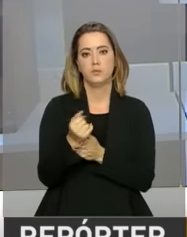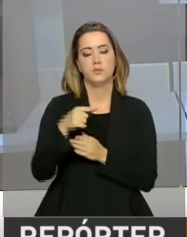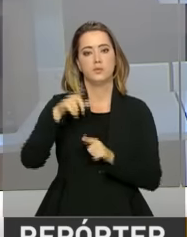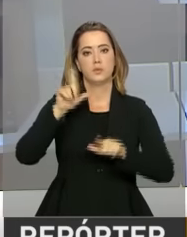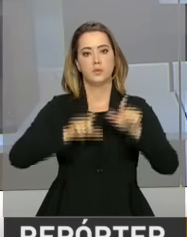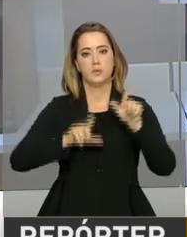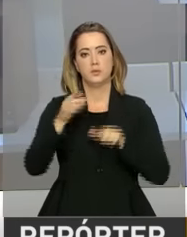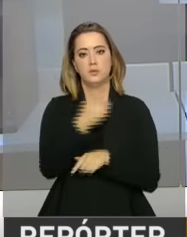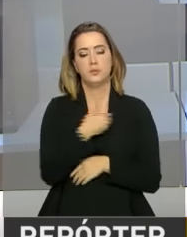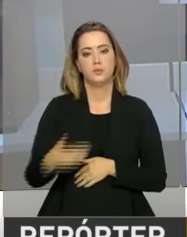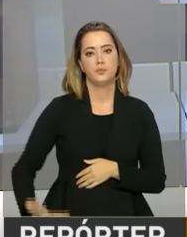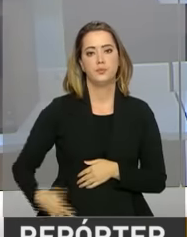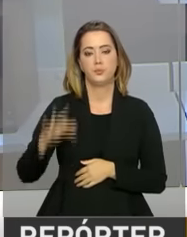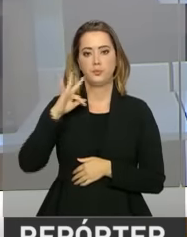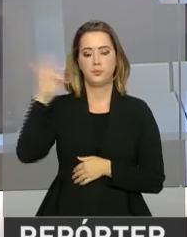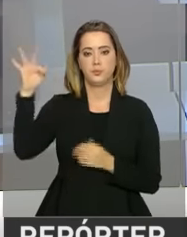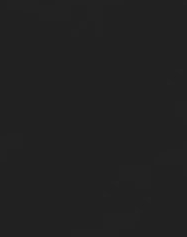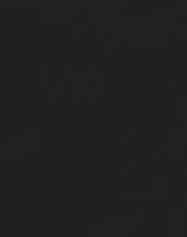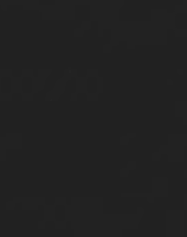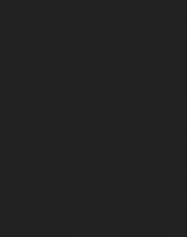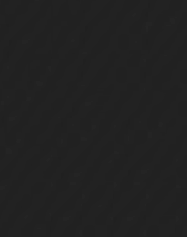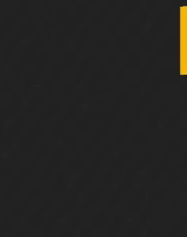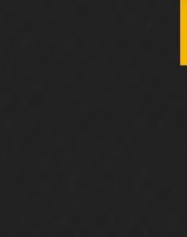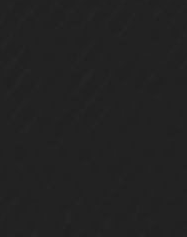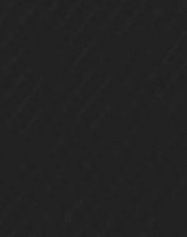NBR a TV do Governo